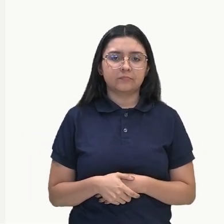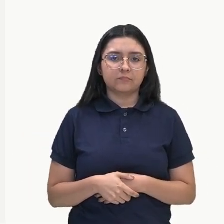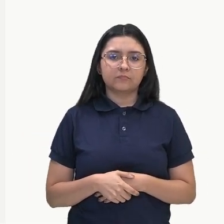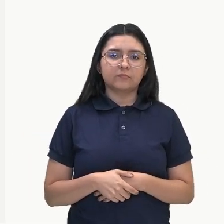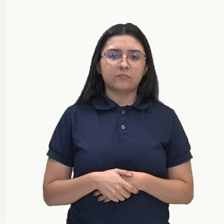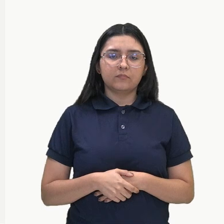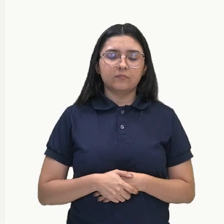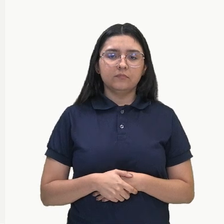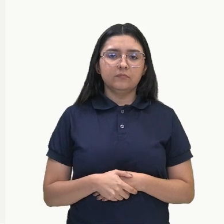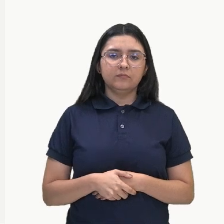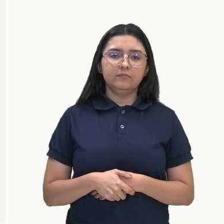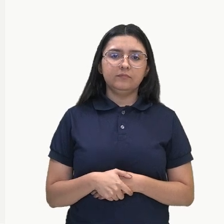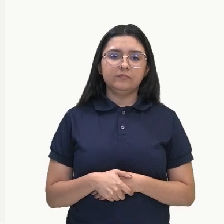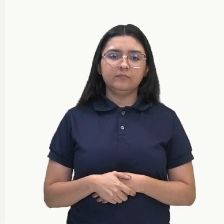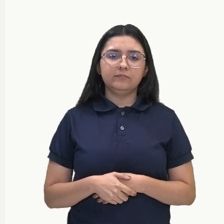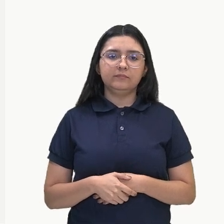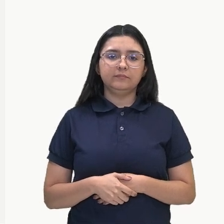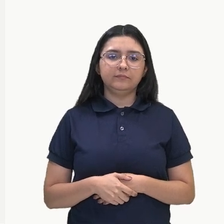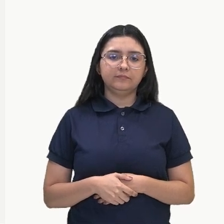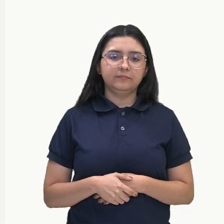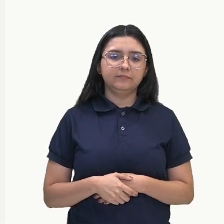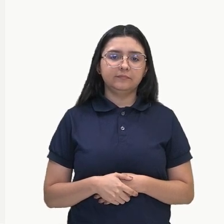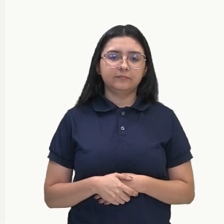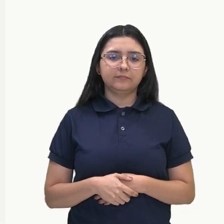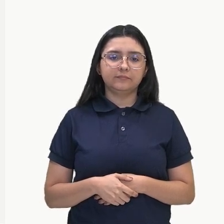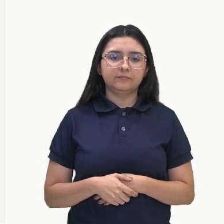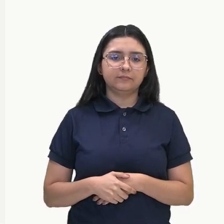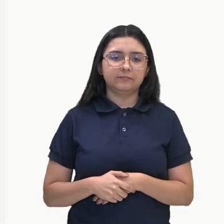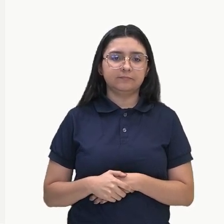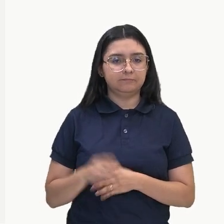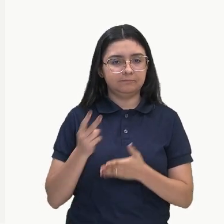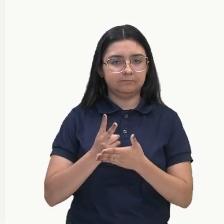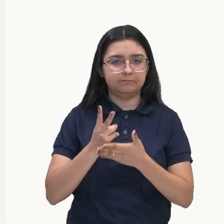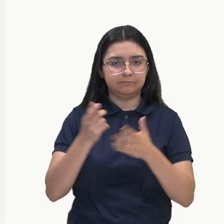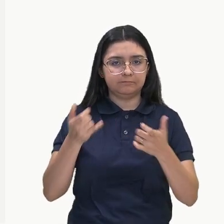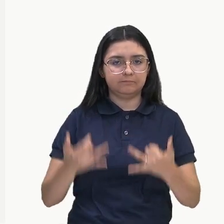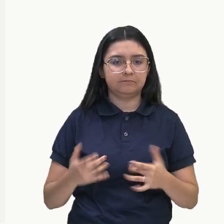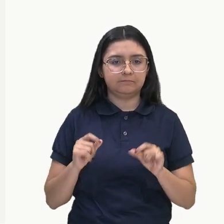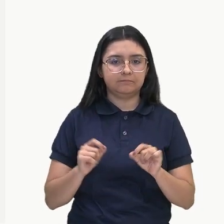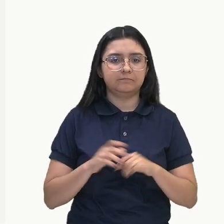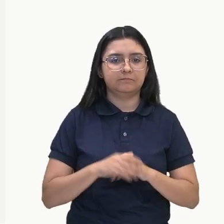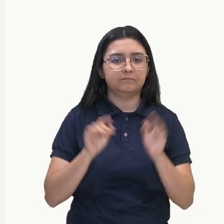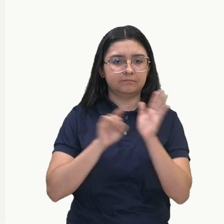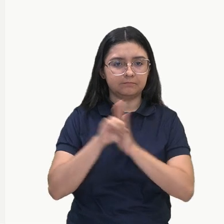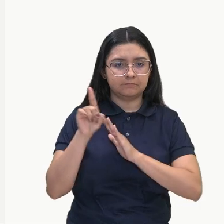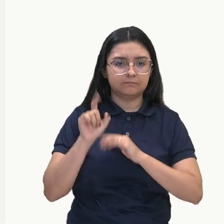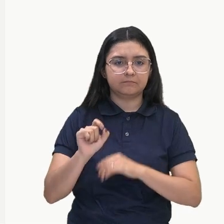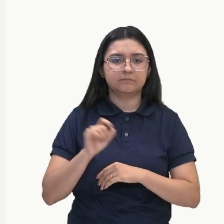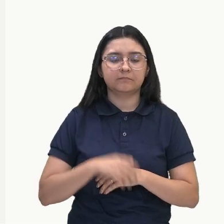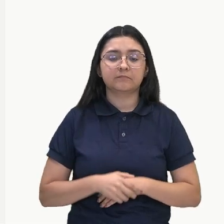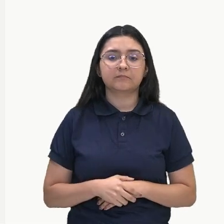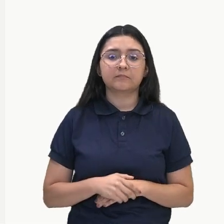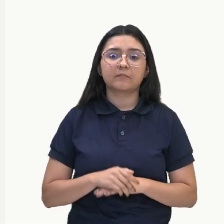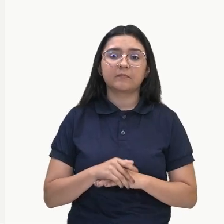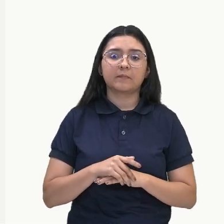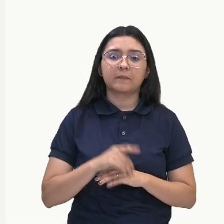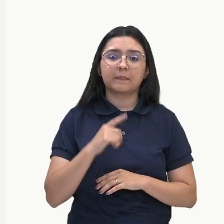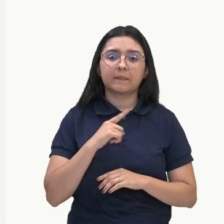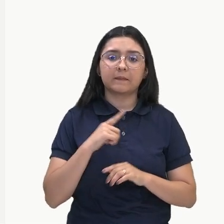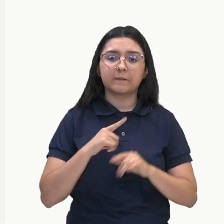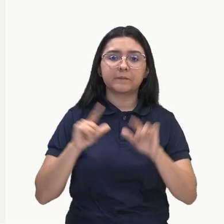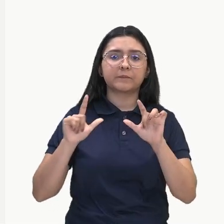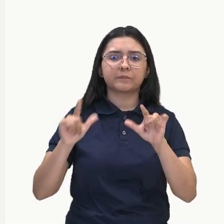descartados, certo? Vamos ver um pouquinho mais sobre a pergunta aqui. Então, esse cartaz de